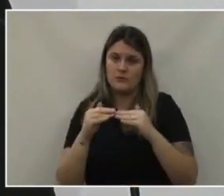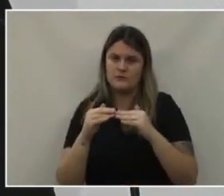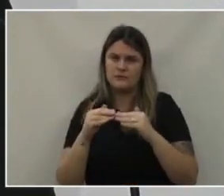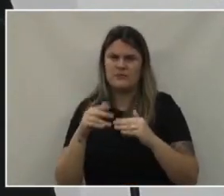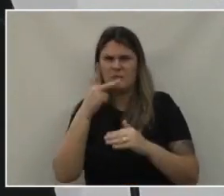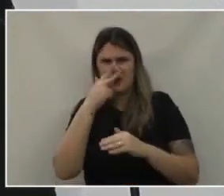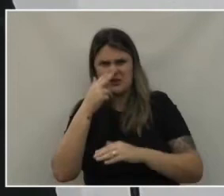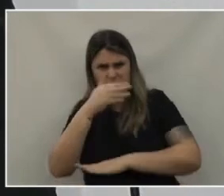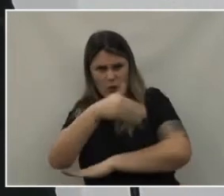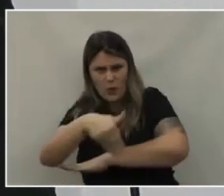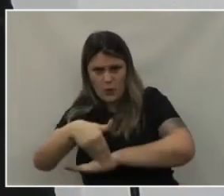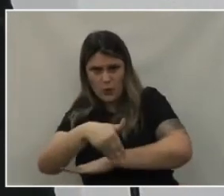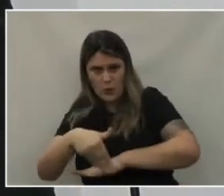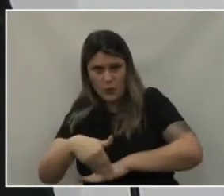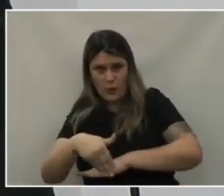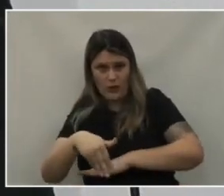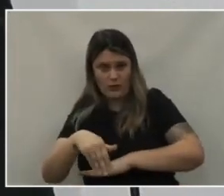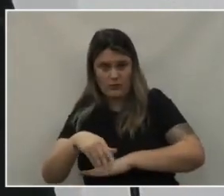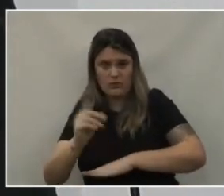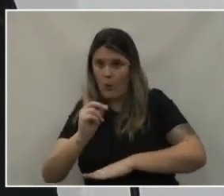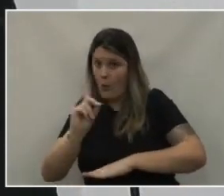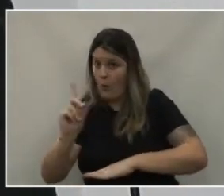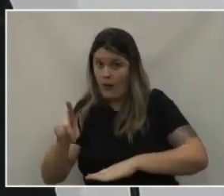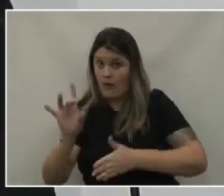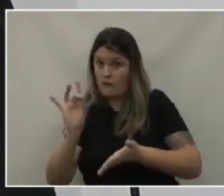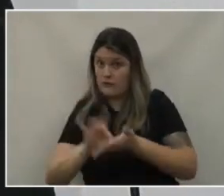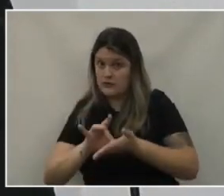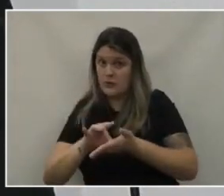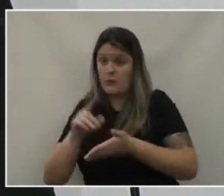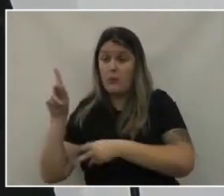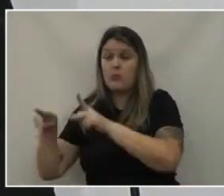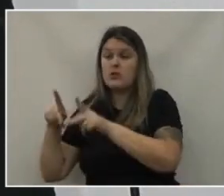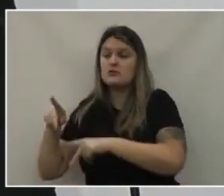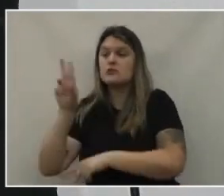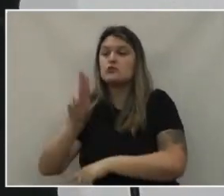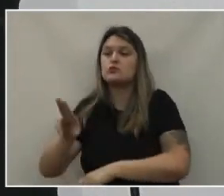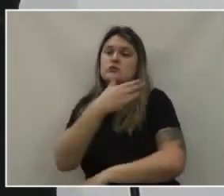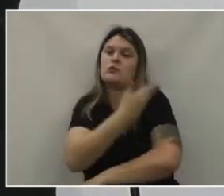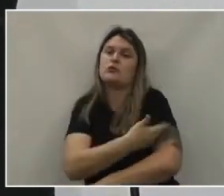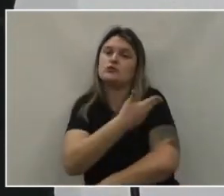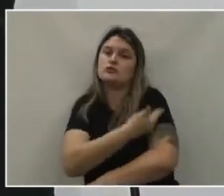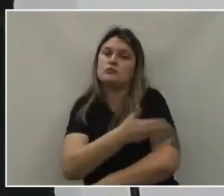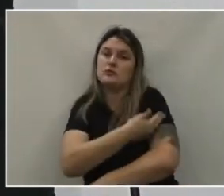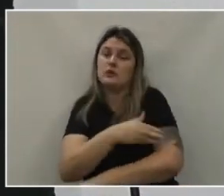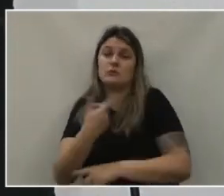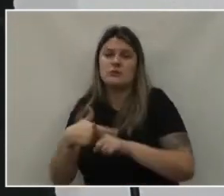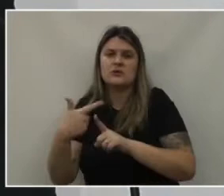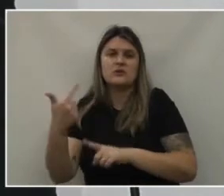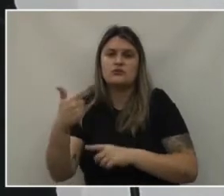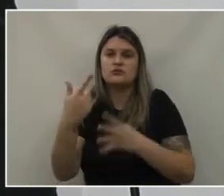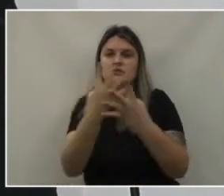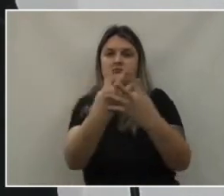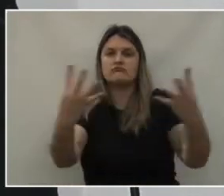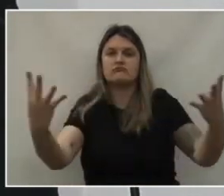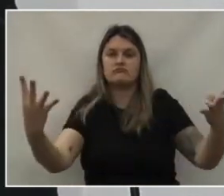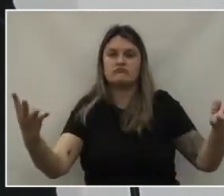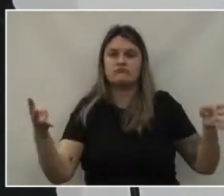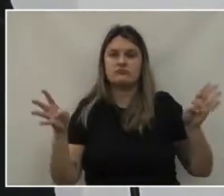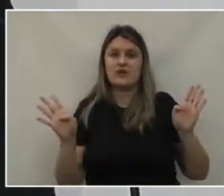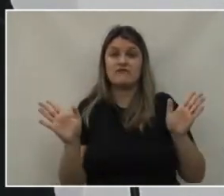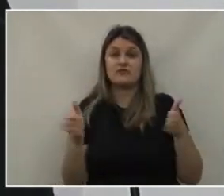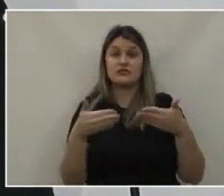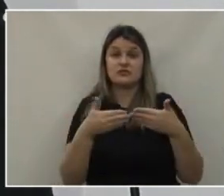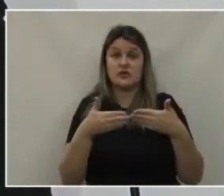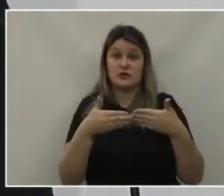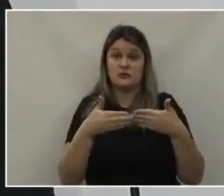era uma via pública e foi a população que se apoderou passando por aquele trecho, porque não tinha cerca, esse é